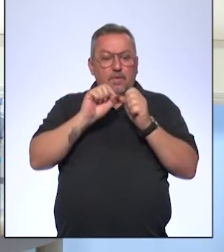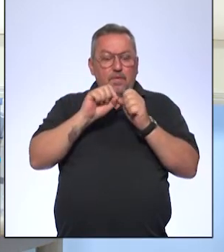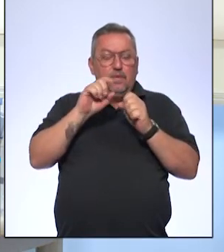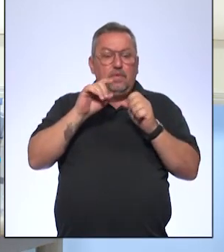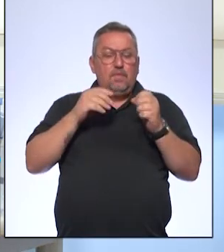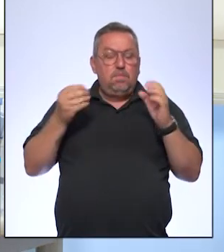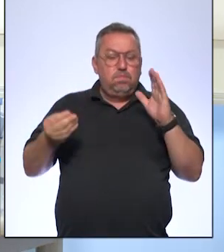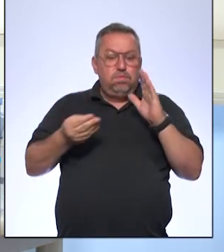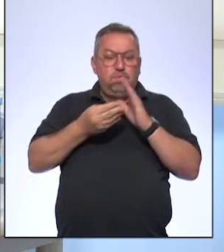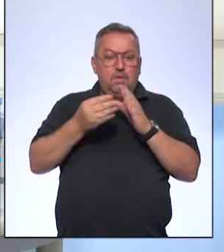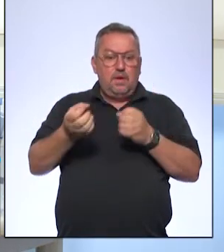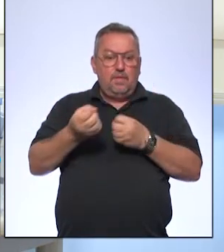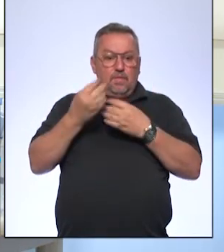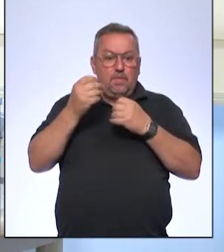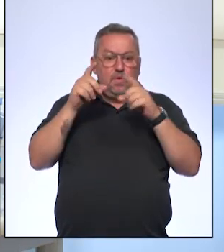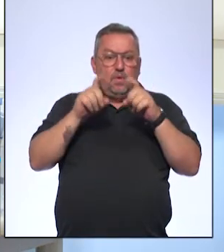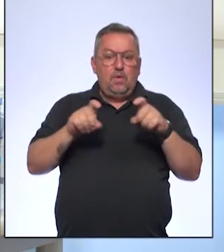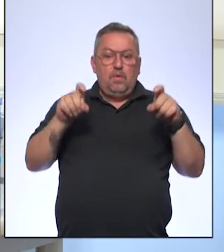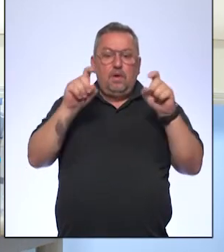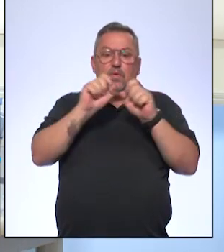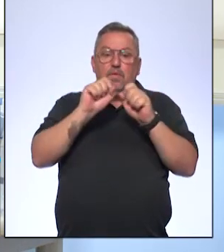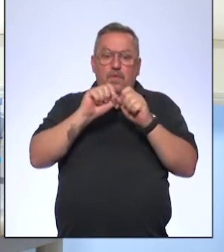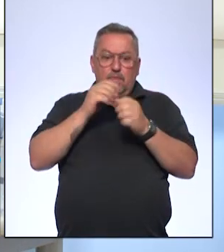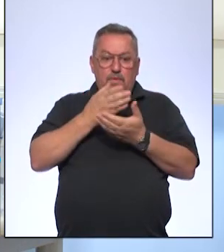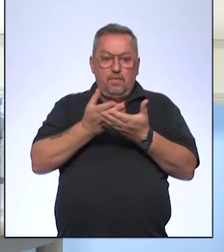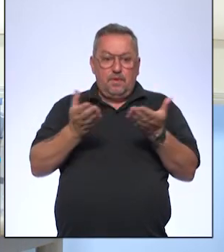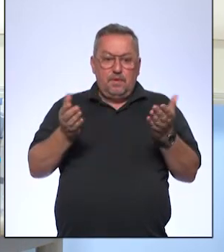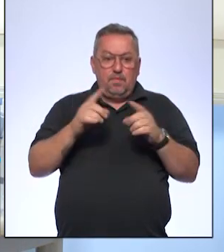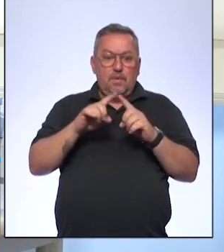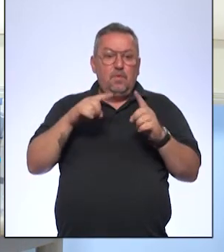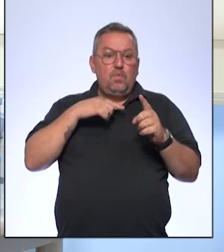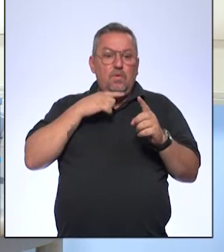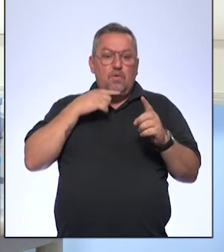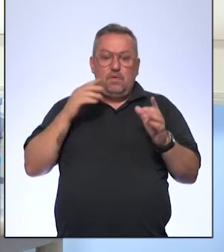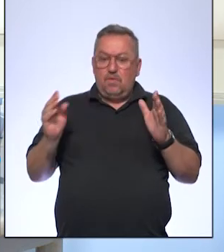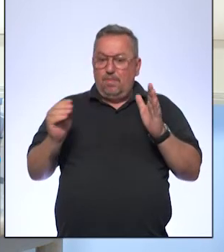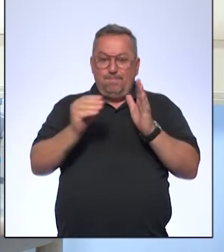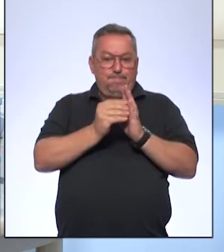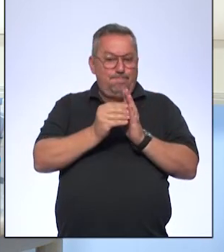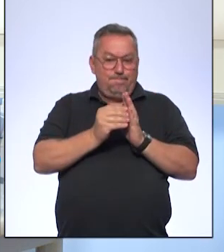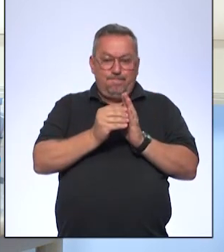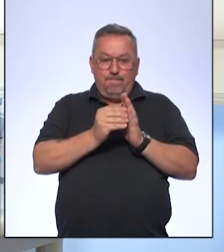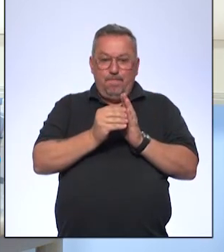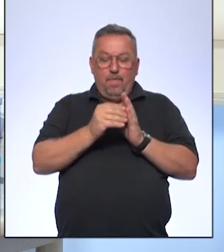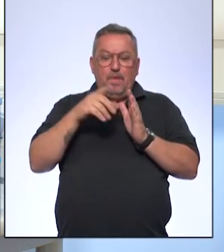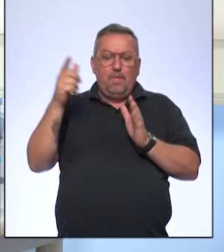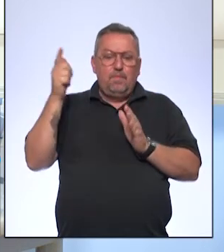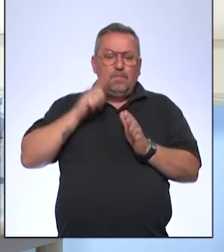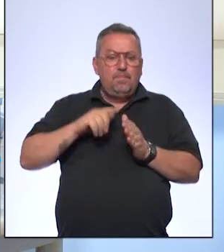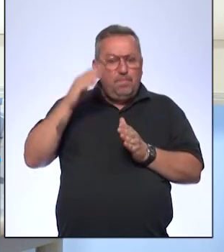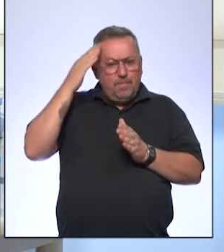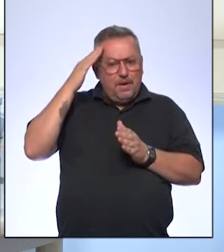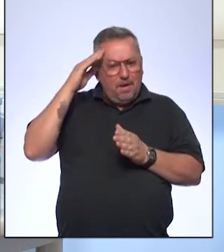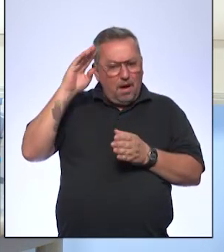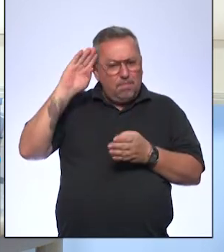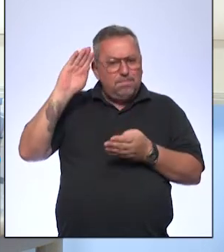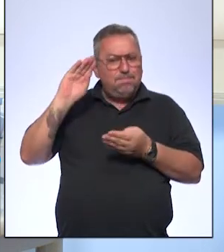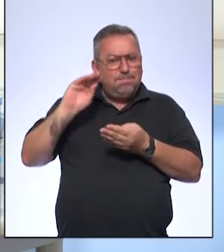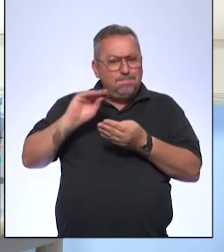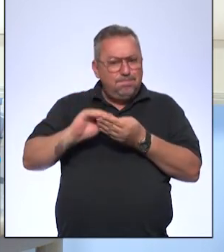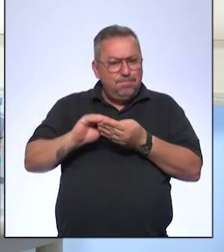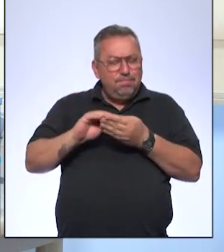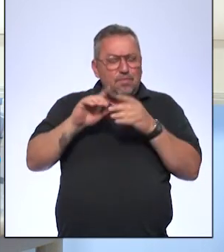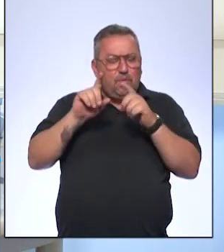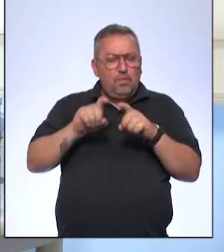joga os dados lá, o computador faz o gráfico para você. Mas não adianta só jogar. Você tem que entender e se o computador